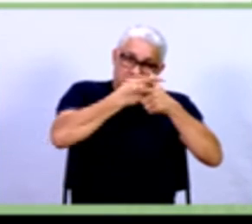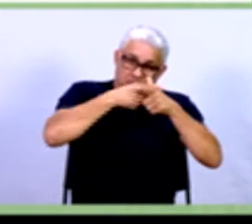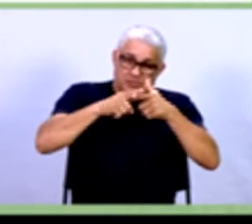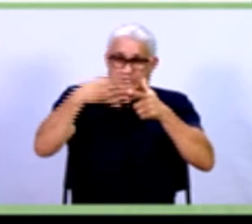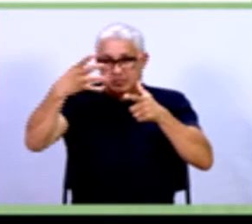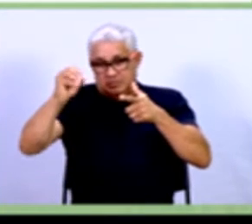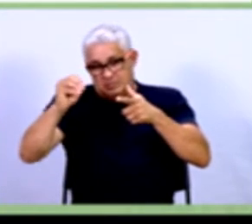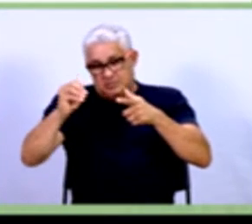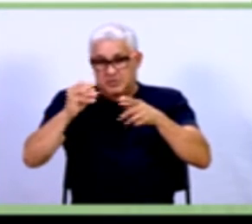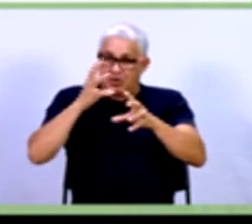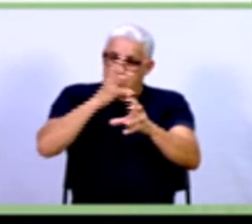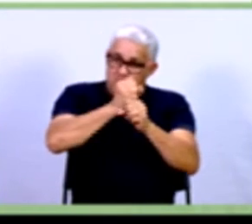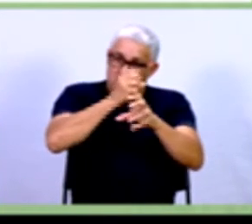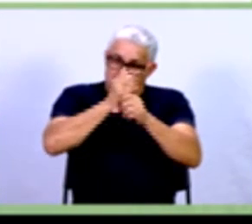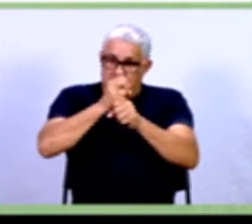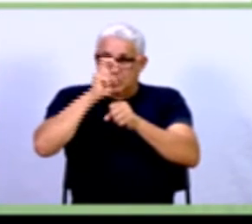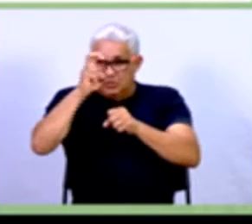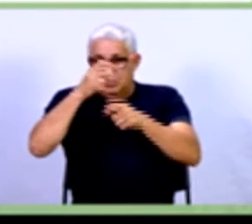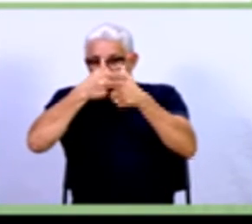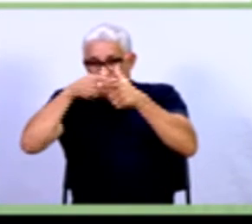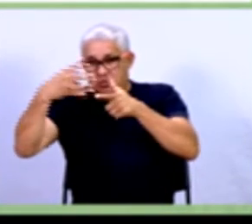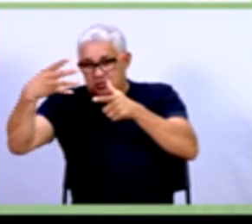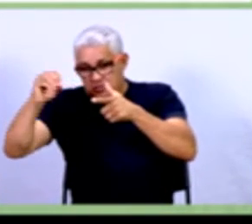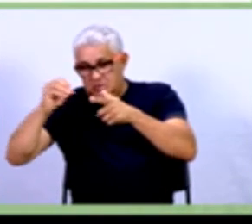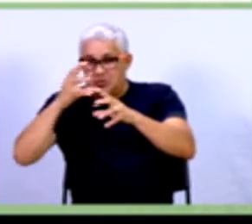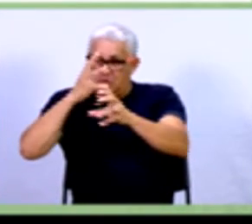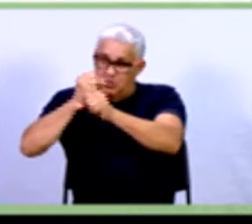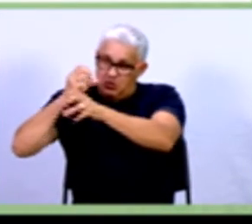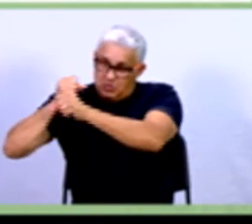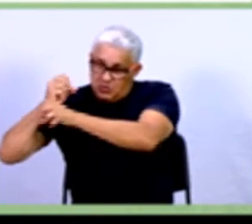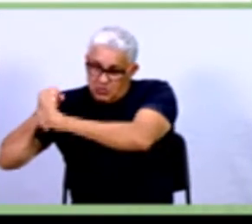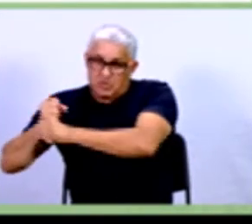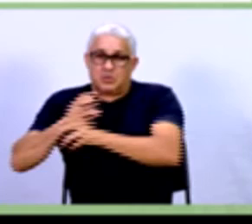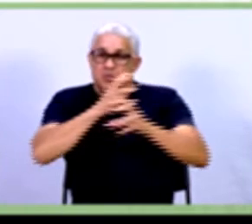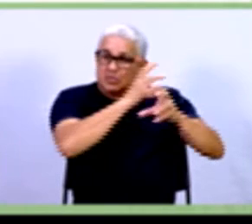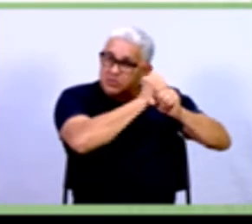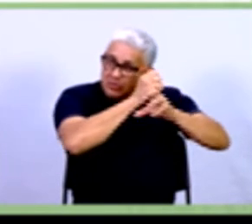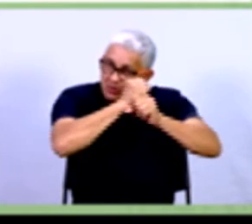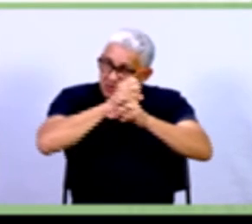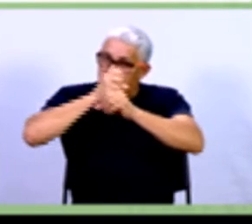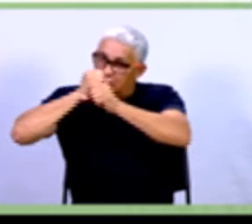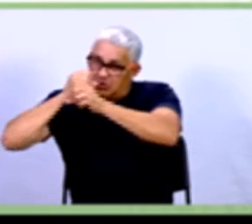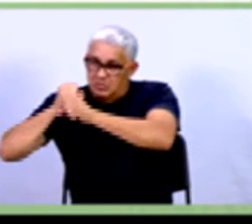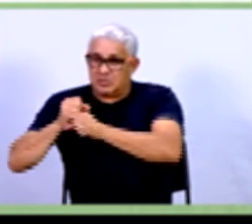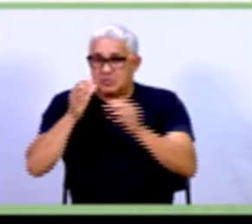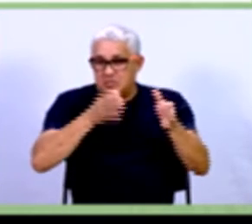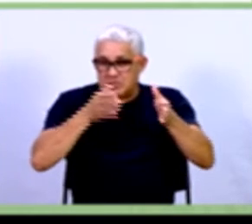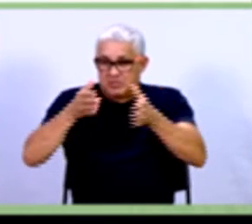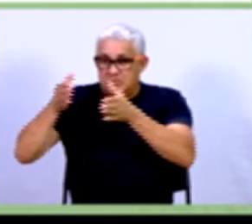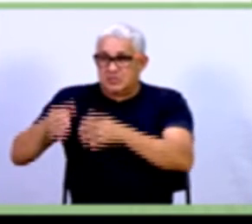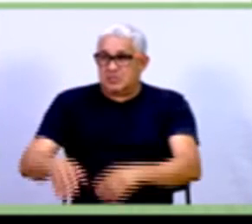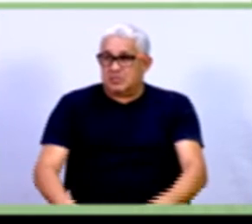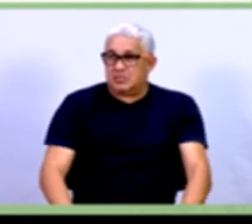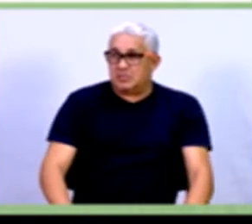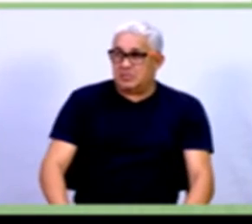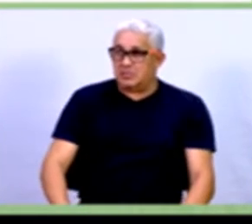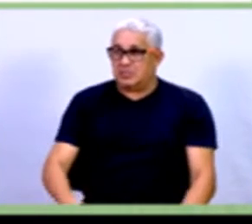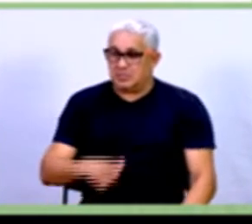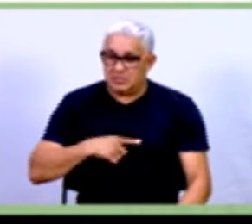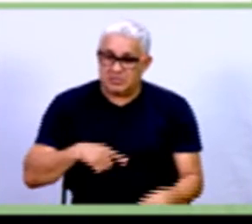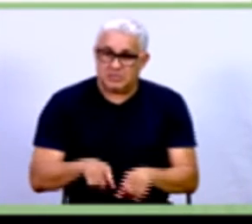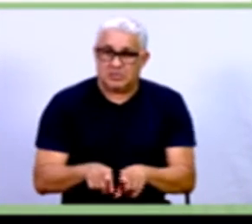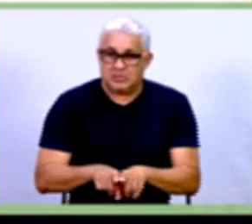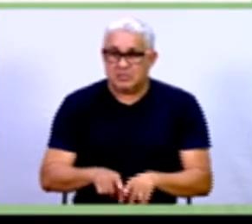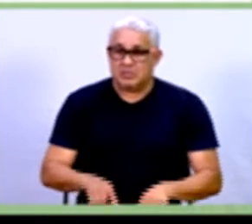dar isso, 5 divididos por 40 vai dar esse resultado, esse aqui é a mesma coisa e assim por diante. E nós temos aqui também